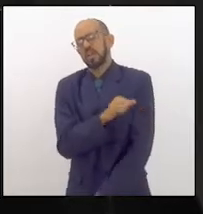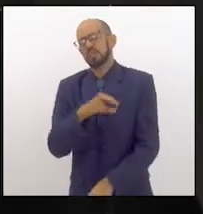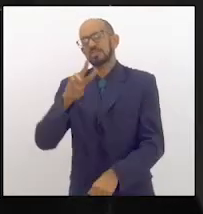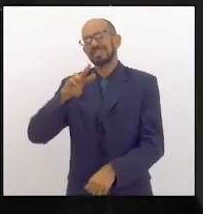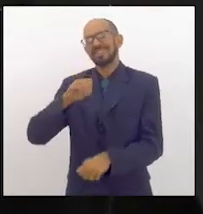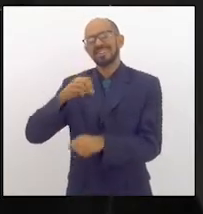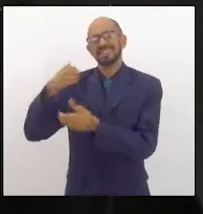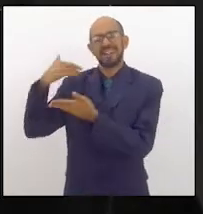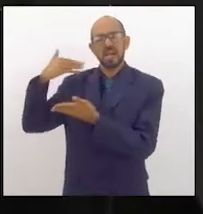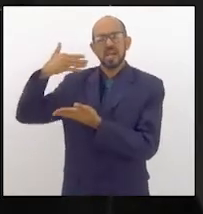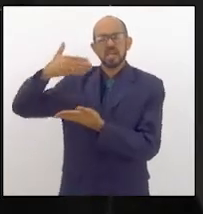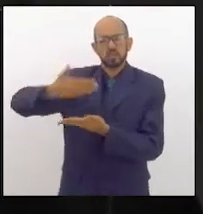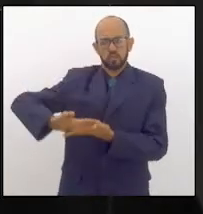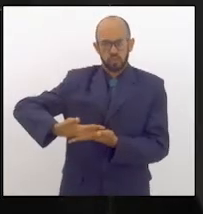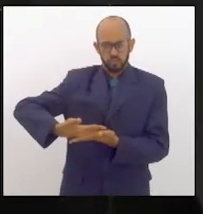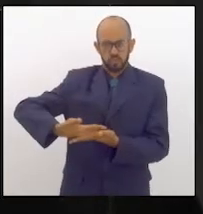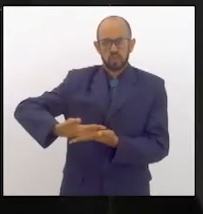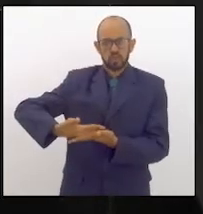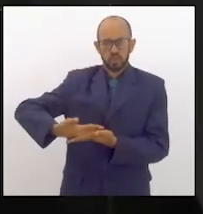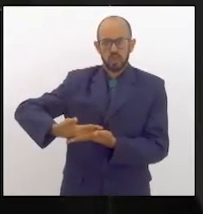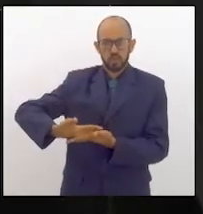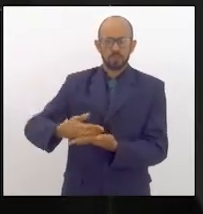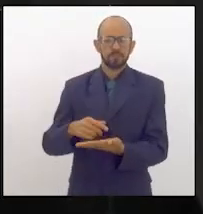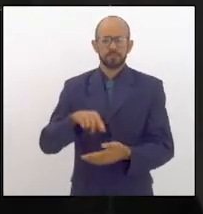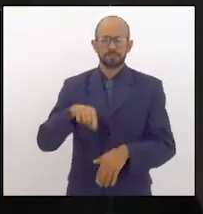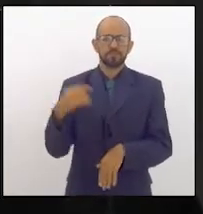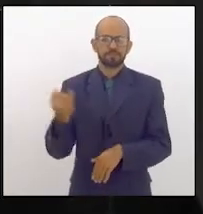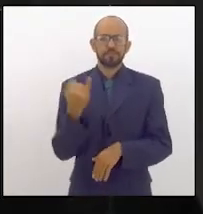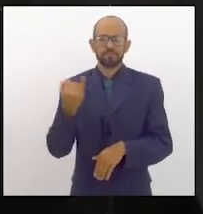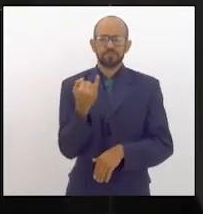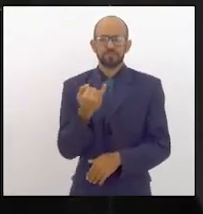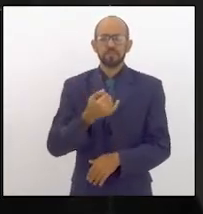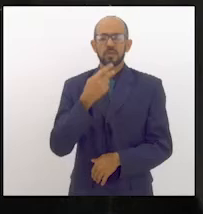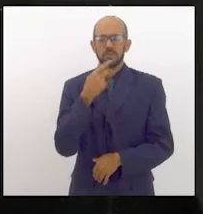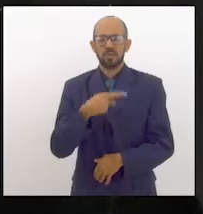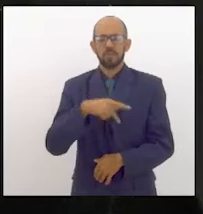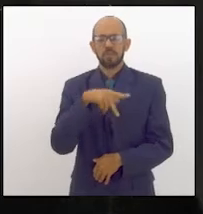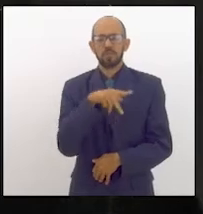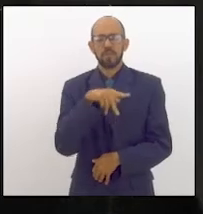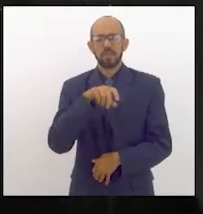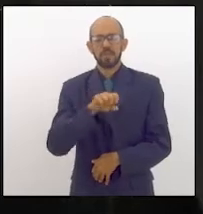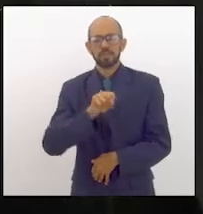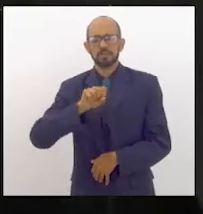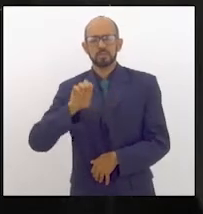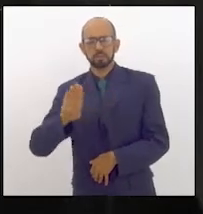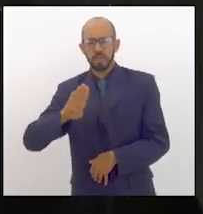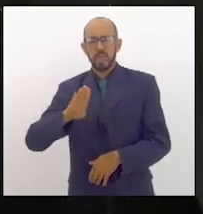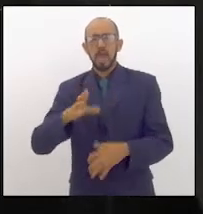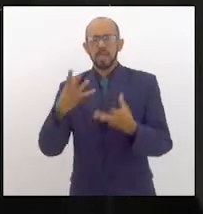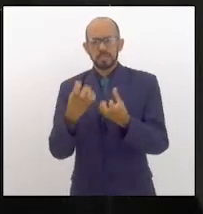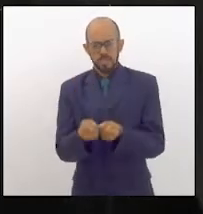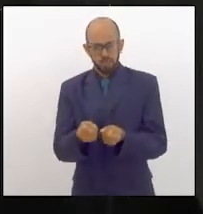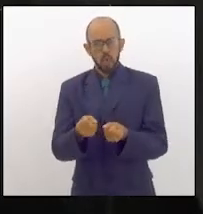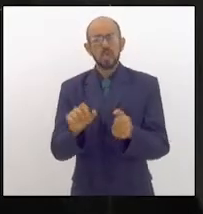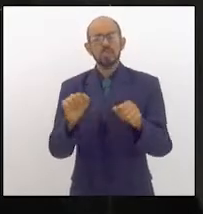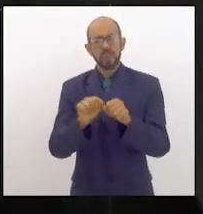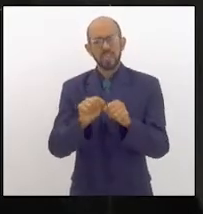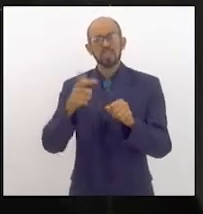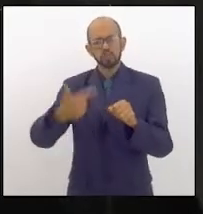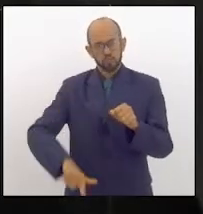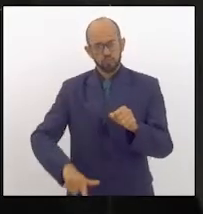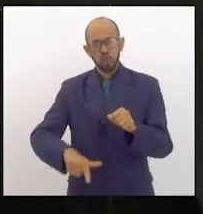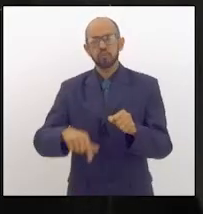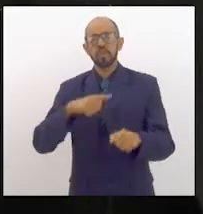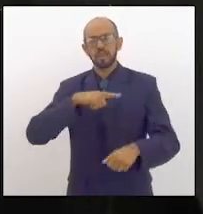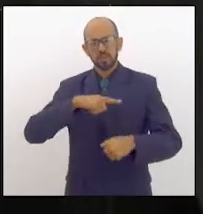anos por isso é muito importante quero que falar é que o PSB interpreta essa dpf Faria novamente ela